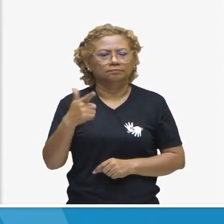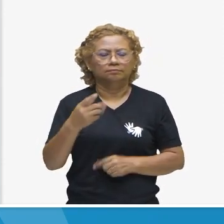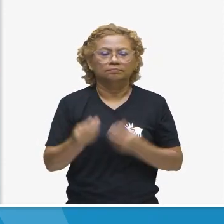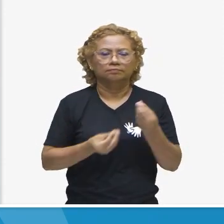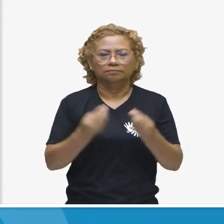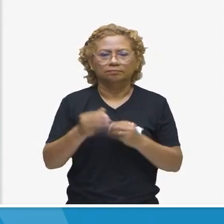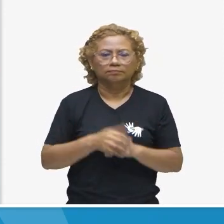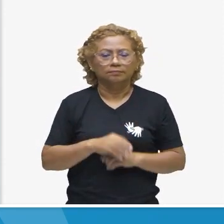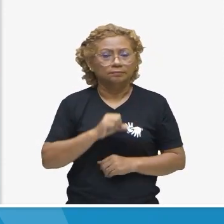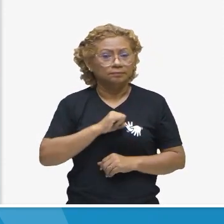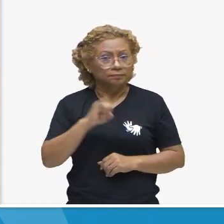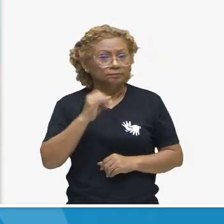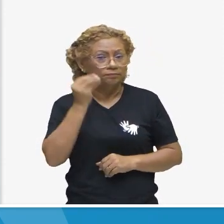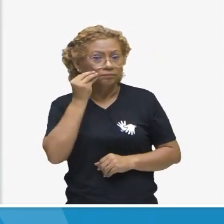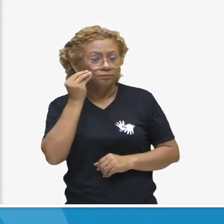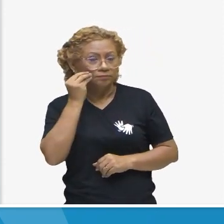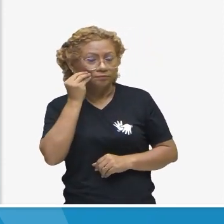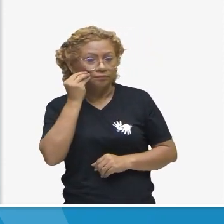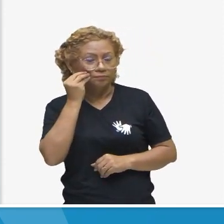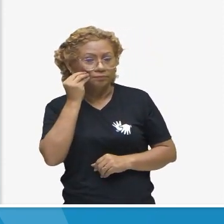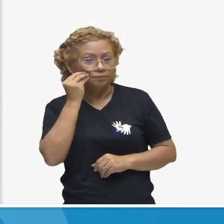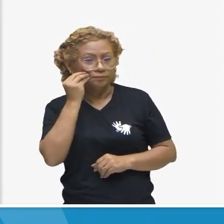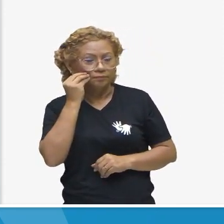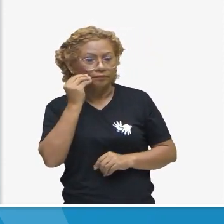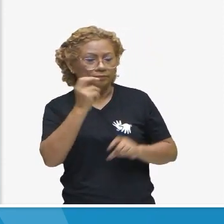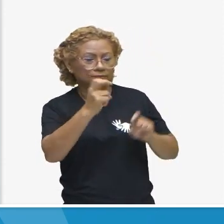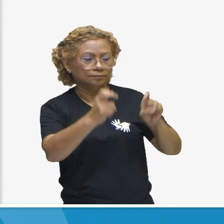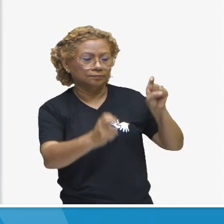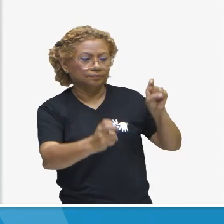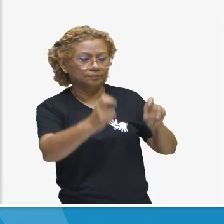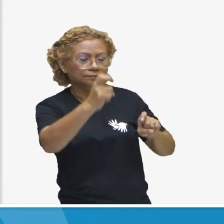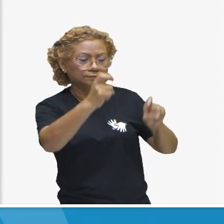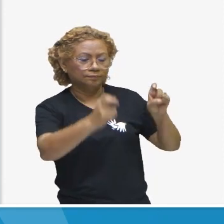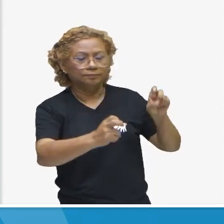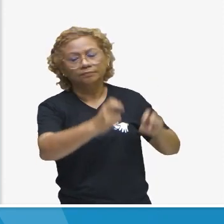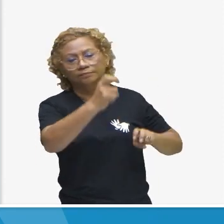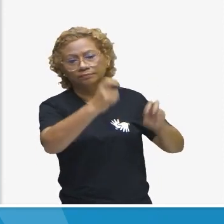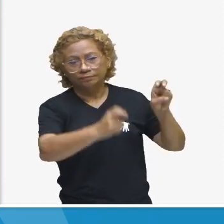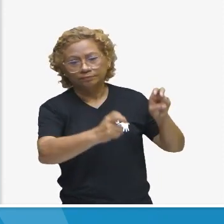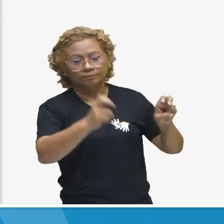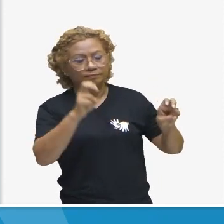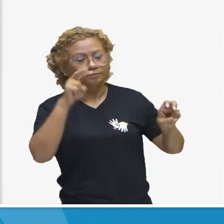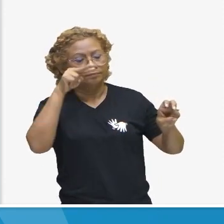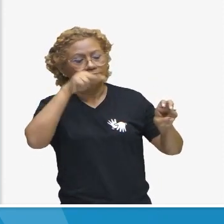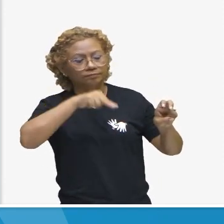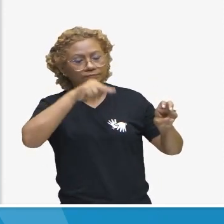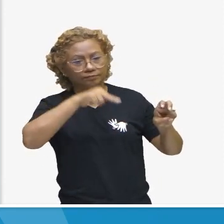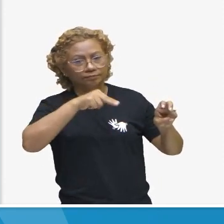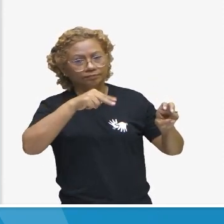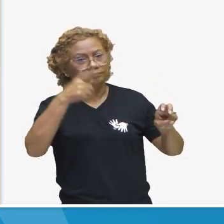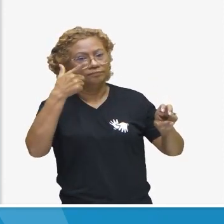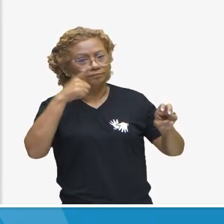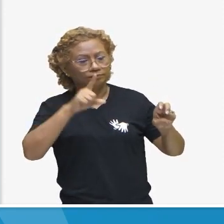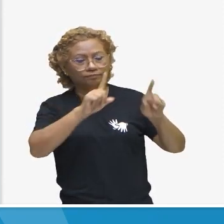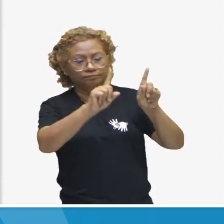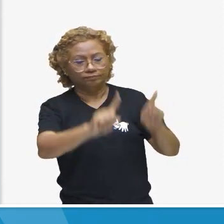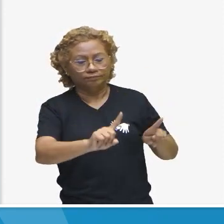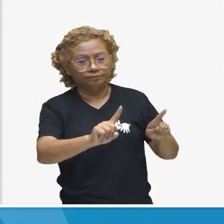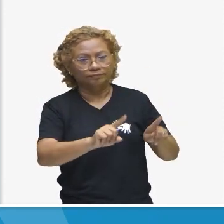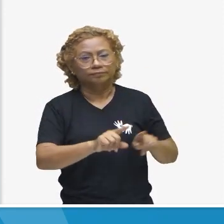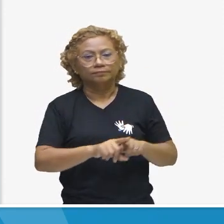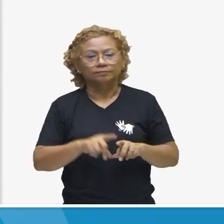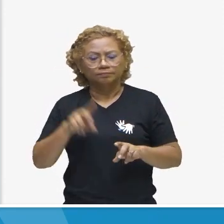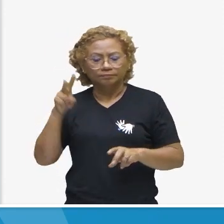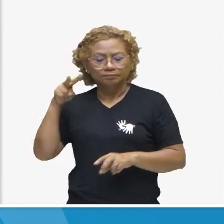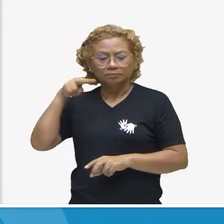observando de lado, na lateral, provavelmente eu conseguiria ver uma reta, mas não é esse o caso, né? E nem se eu estivesse olhando